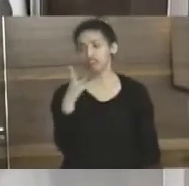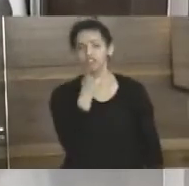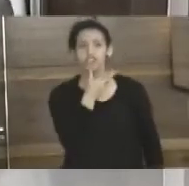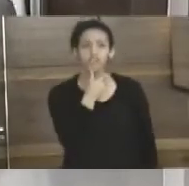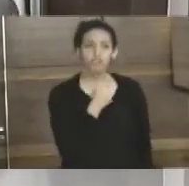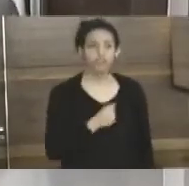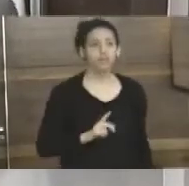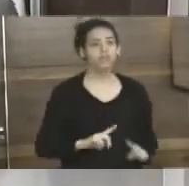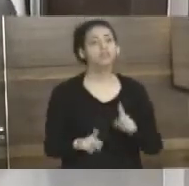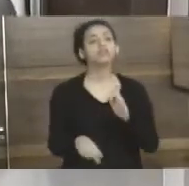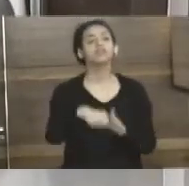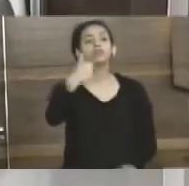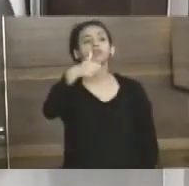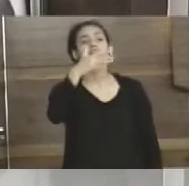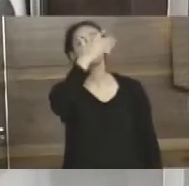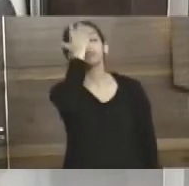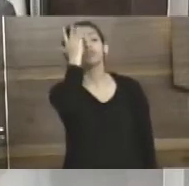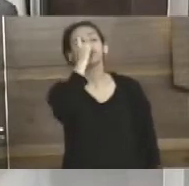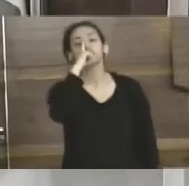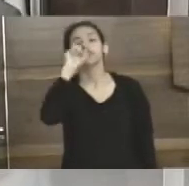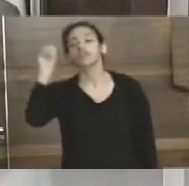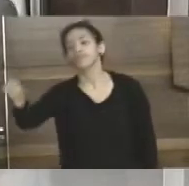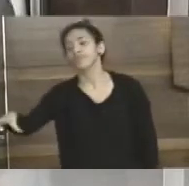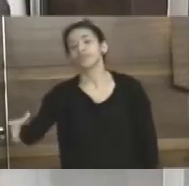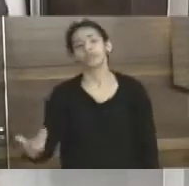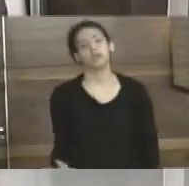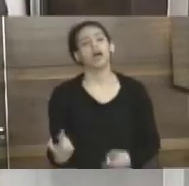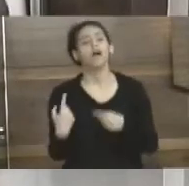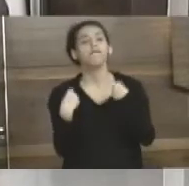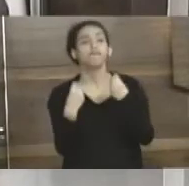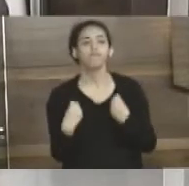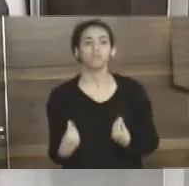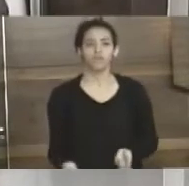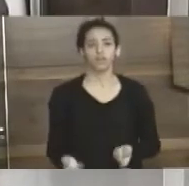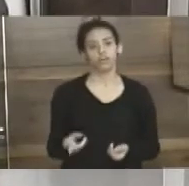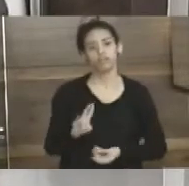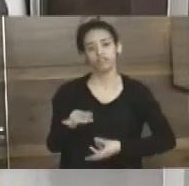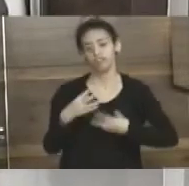Mas a gente tem que criticar o primeiro, que é o cara que joga. Por o cara joga entulho no meio da rua?